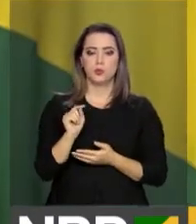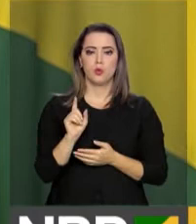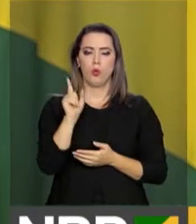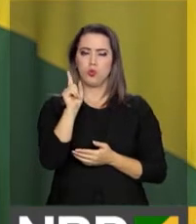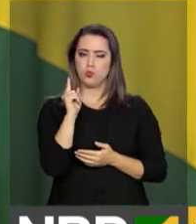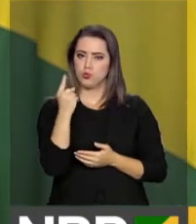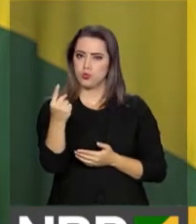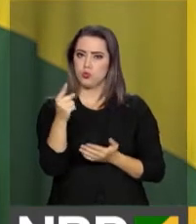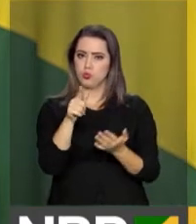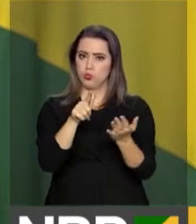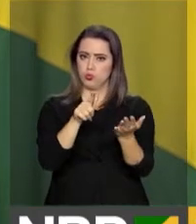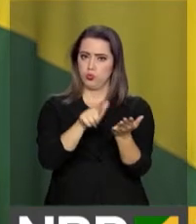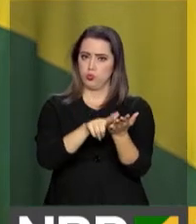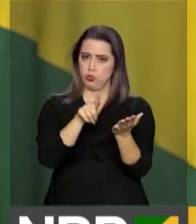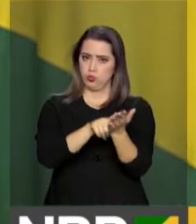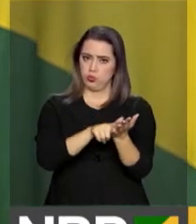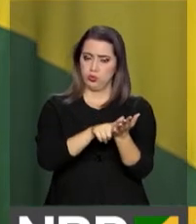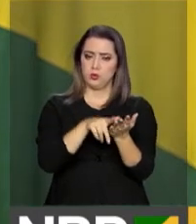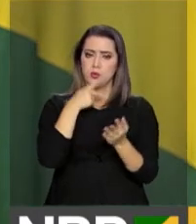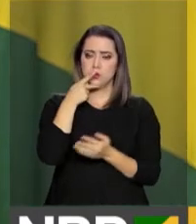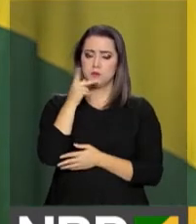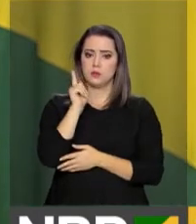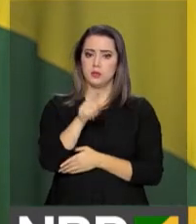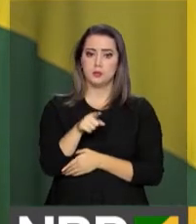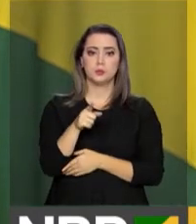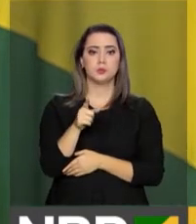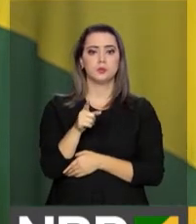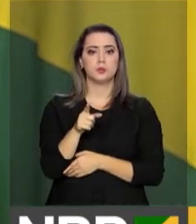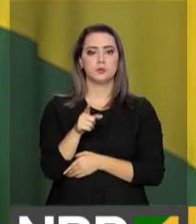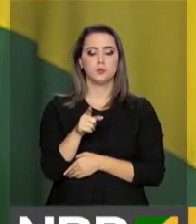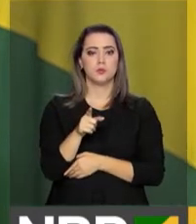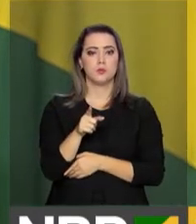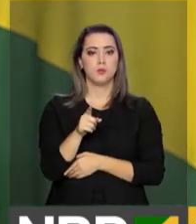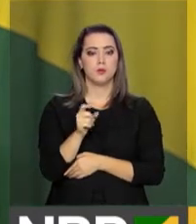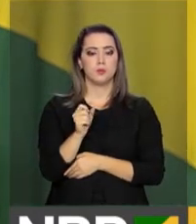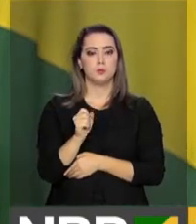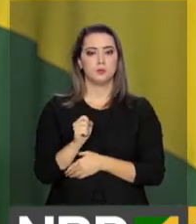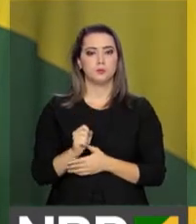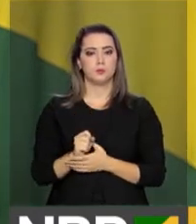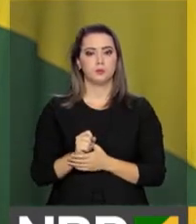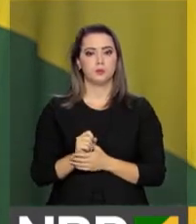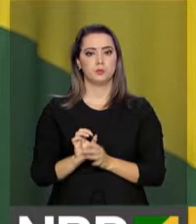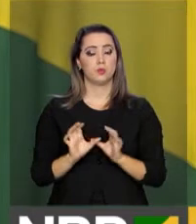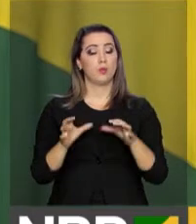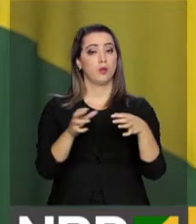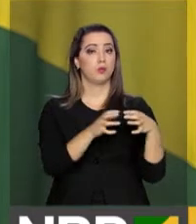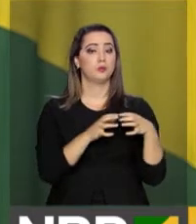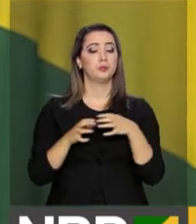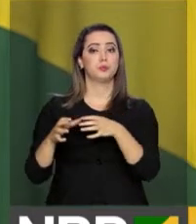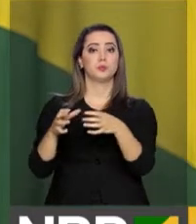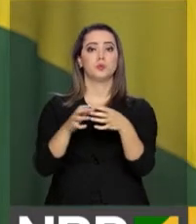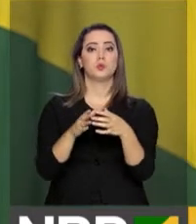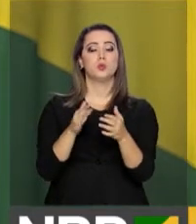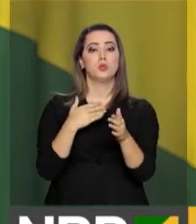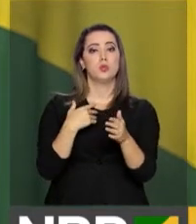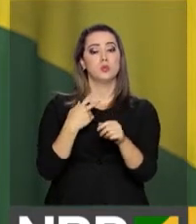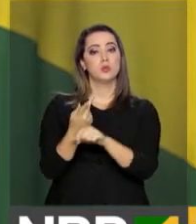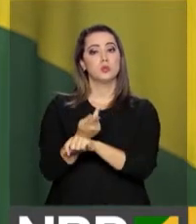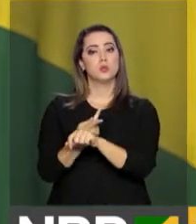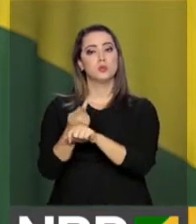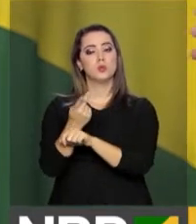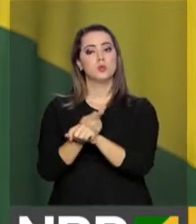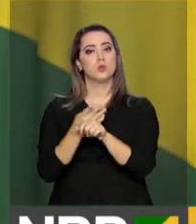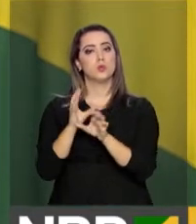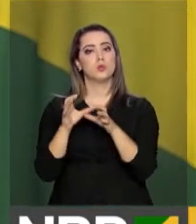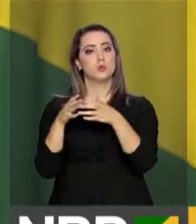jornais diários dizia que o setores estão procurando os